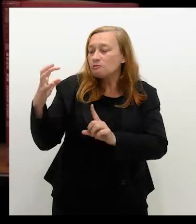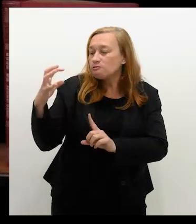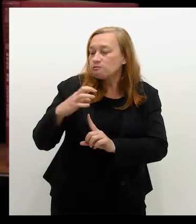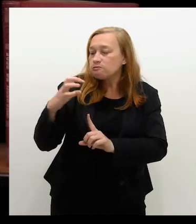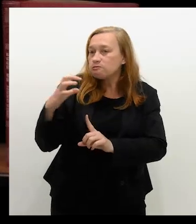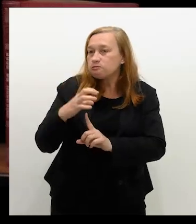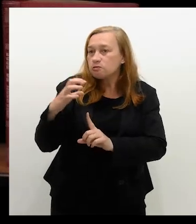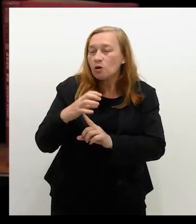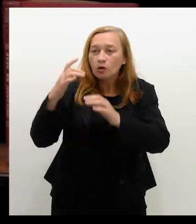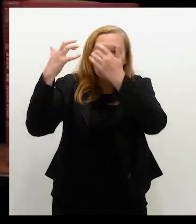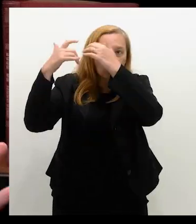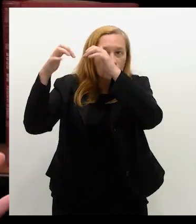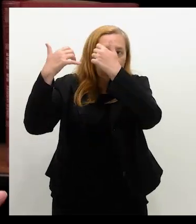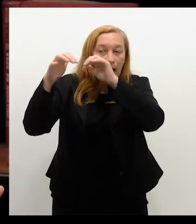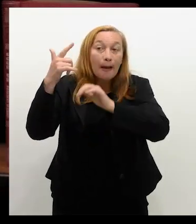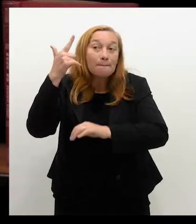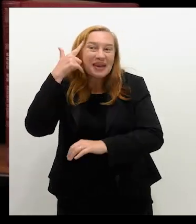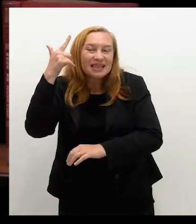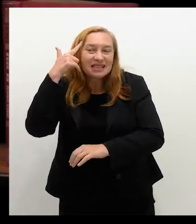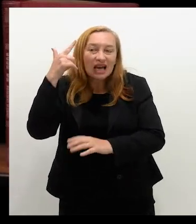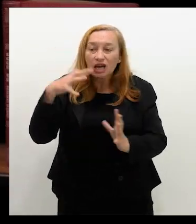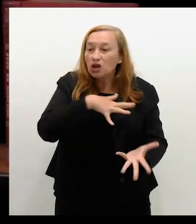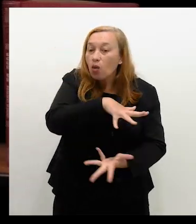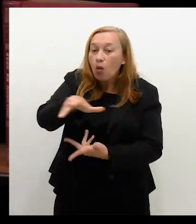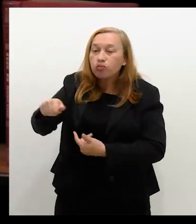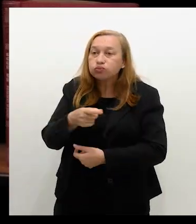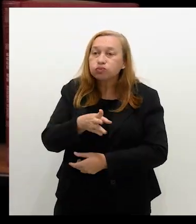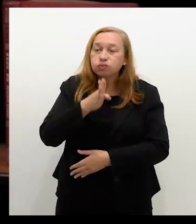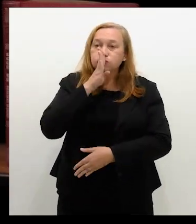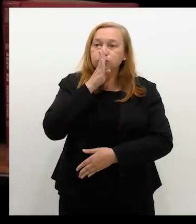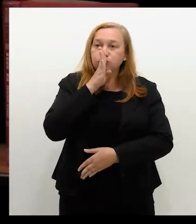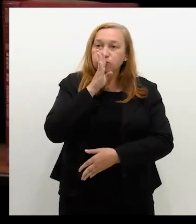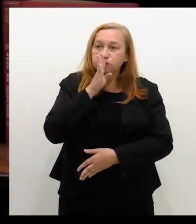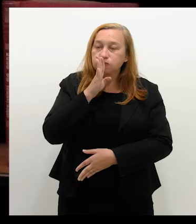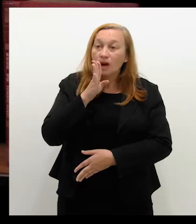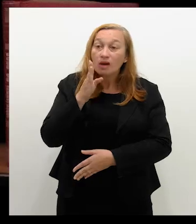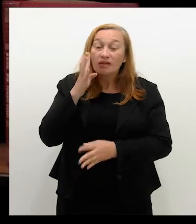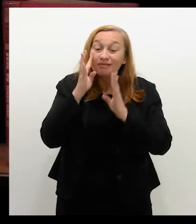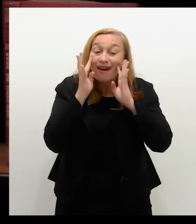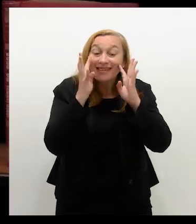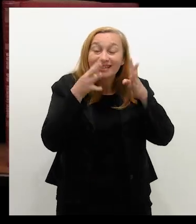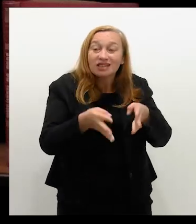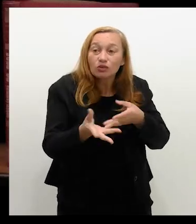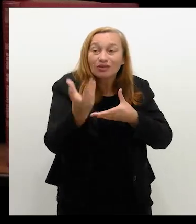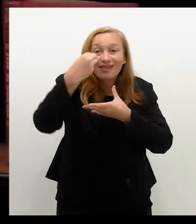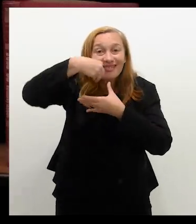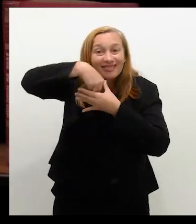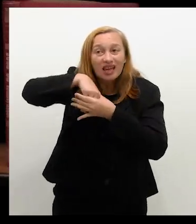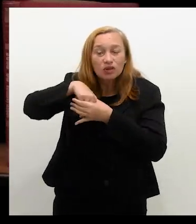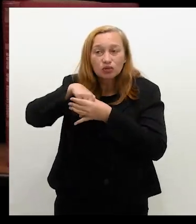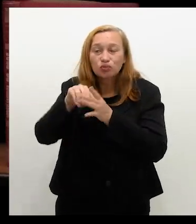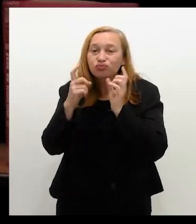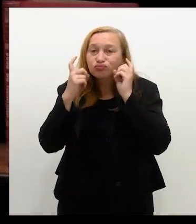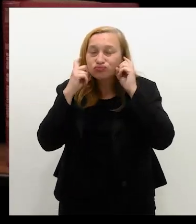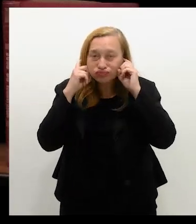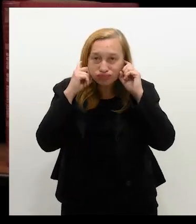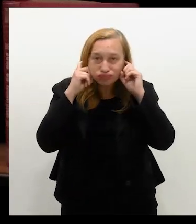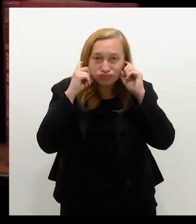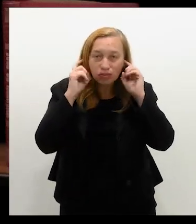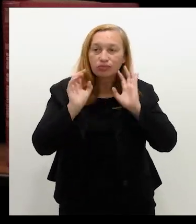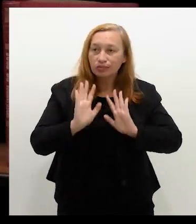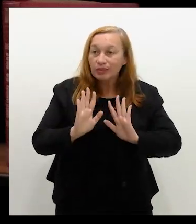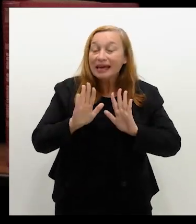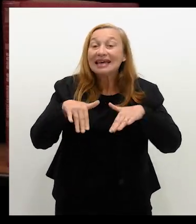a pensar que o mundo é um silêncio. E a gente vai ter atenção auditiva basicamente para o que está dentro do nosso fone de